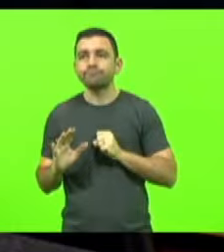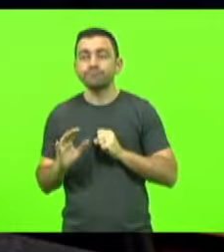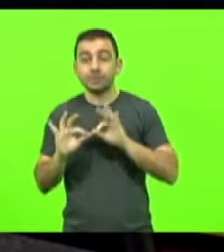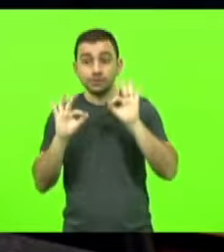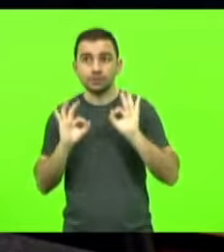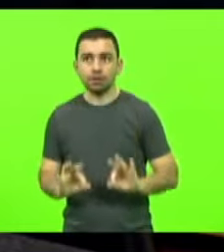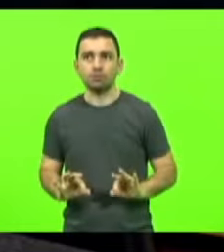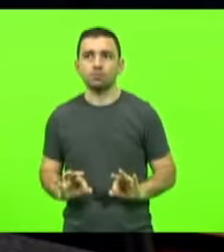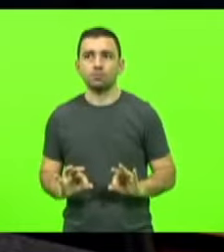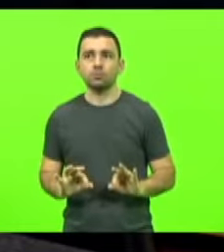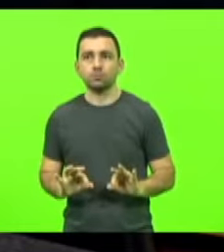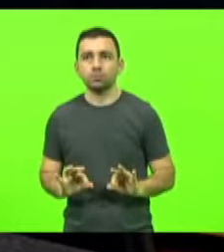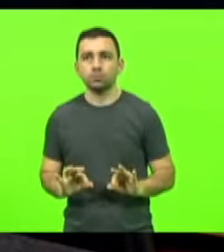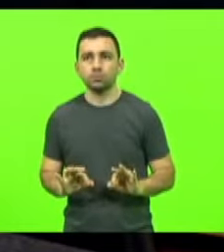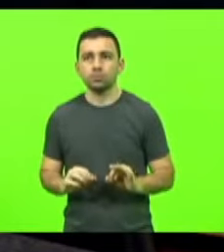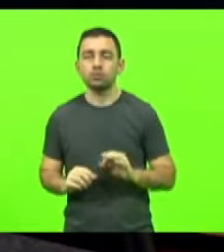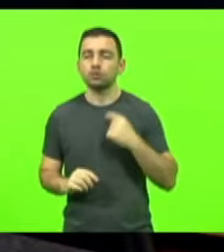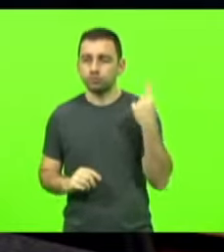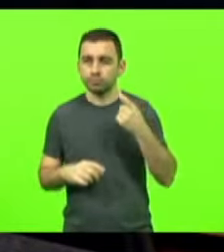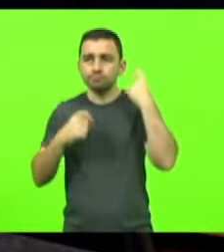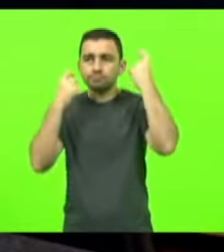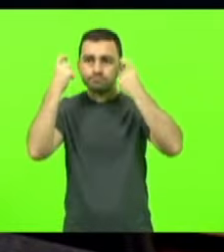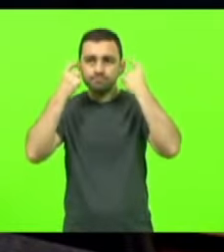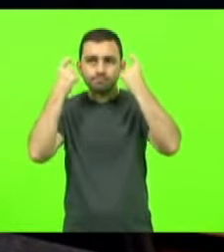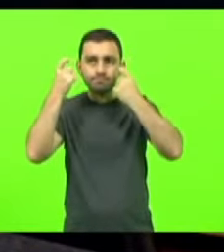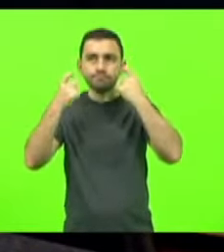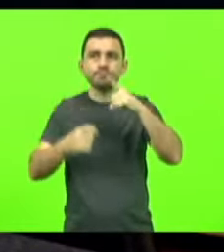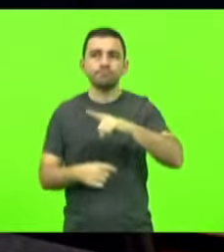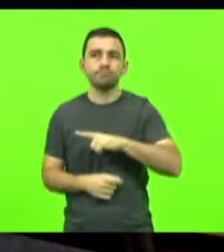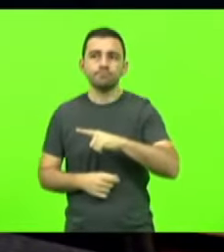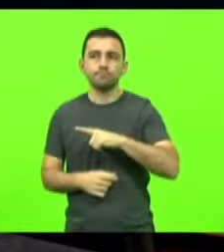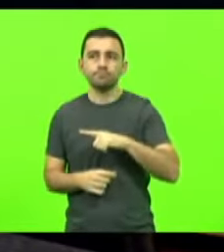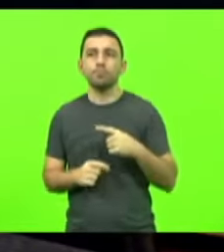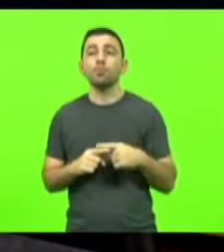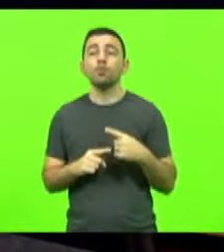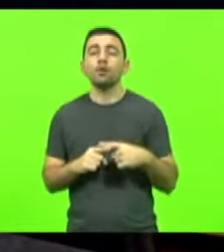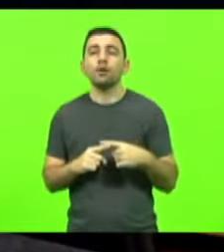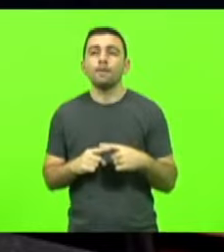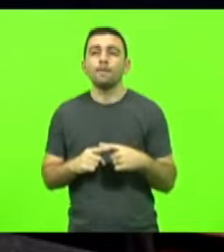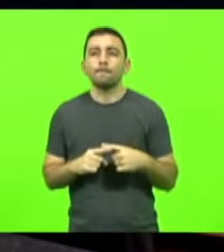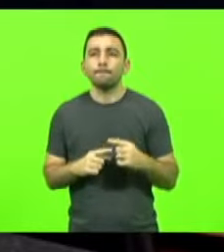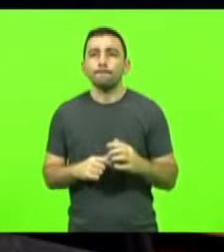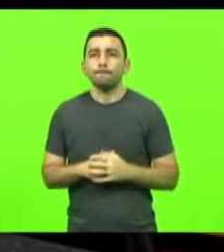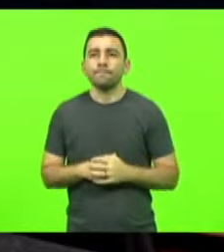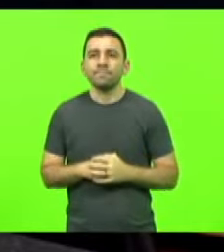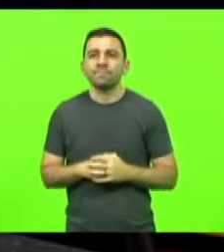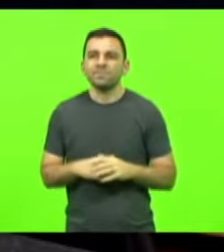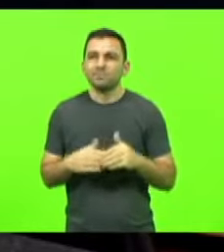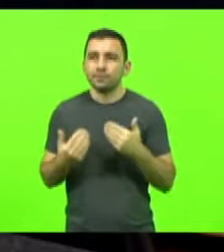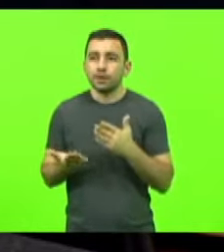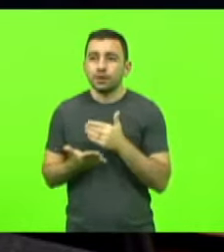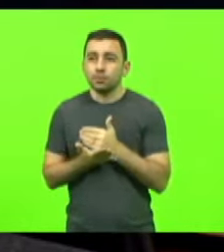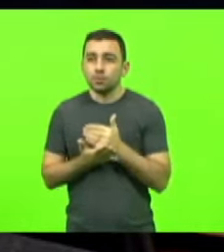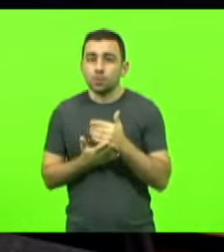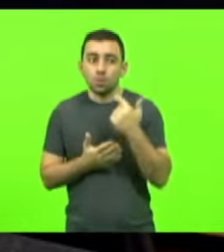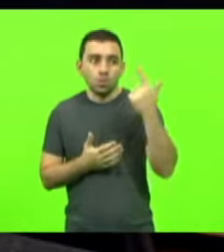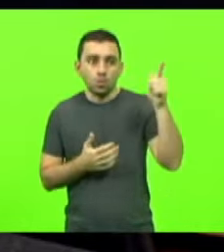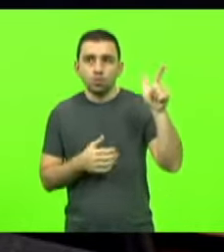confirmados, e isto é preocupante, uma vez que aonde ela adentrou em outros